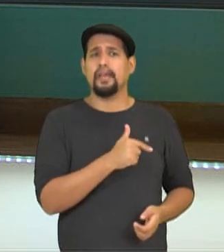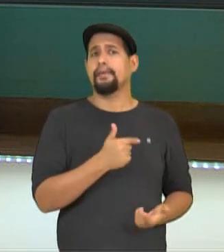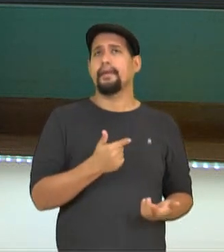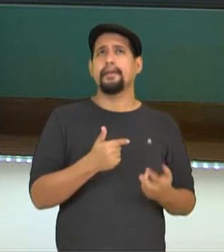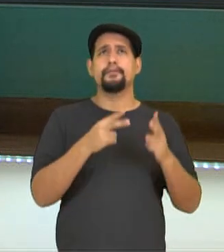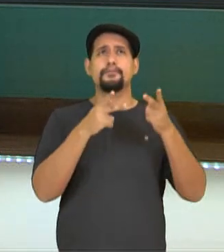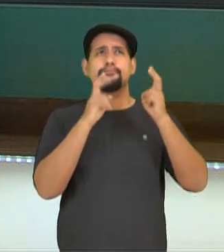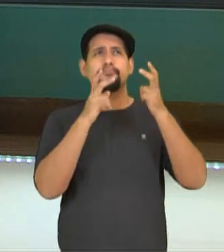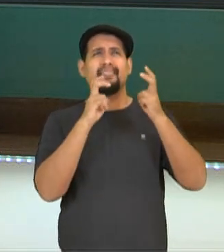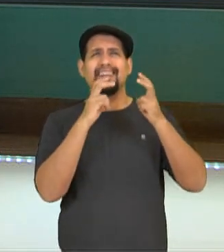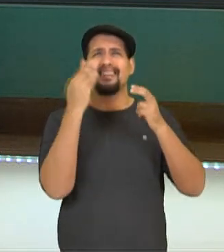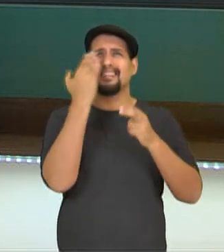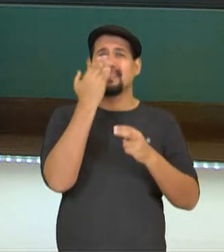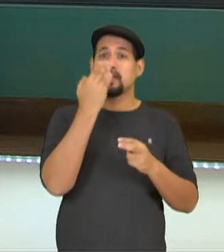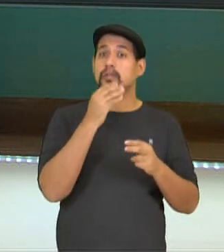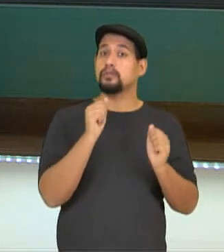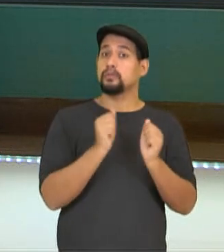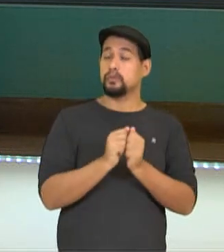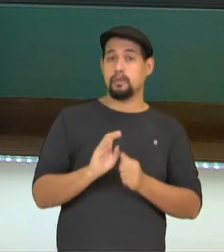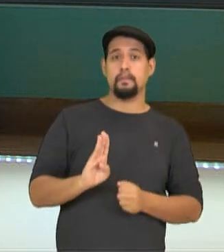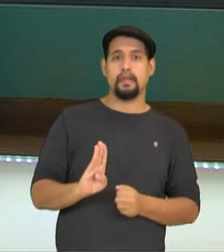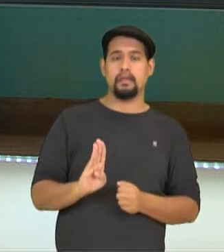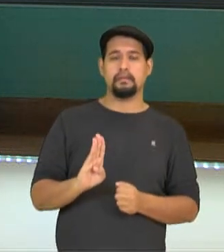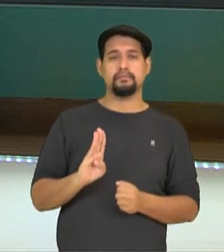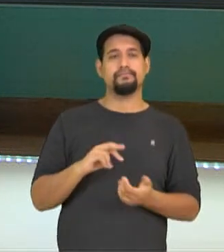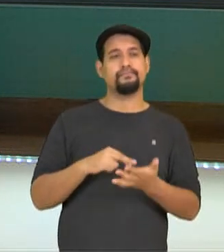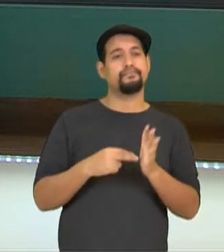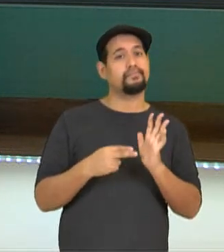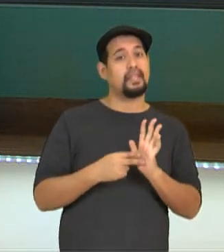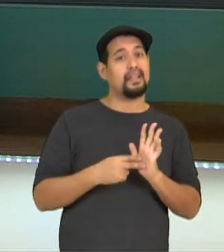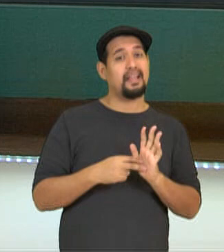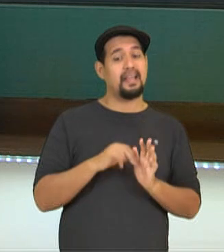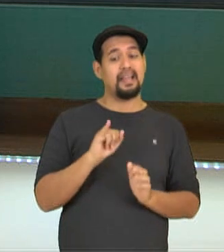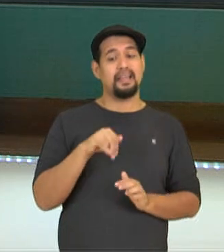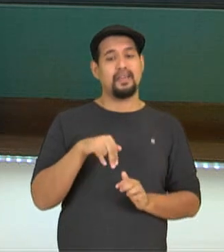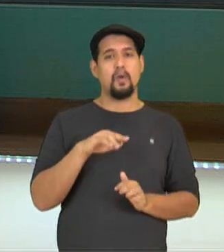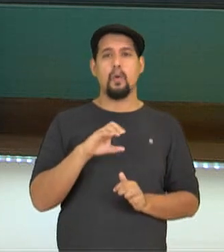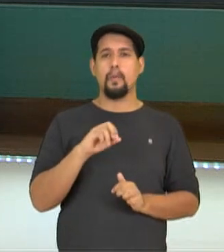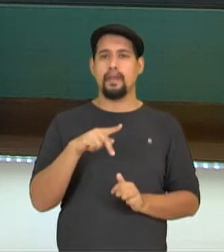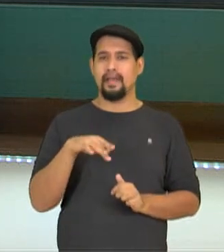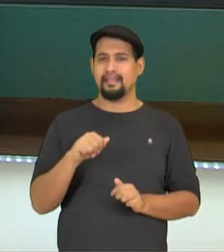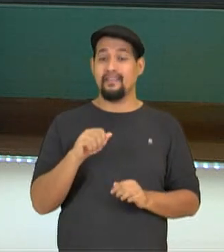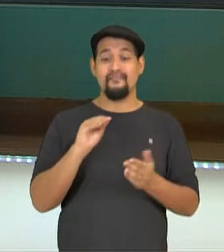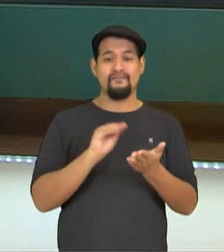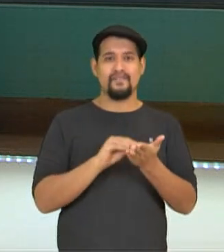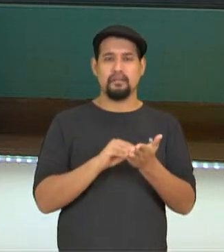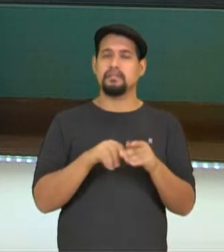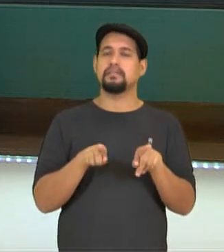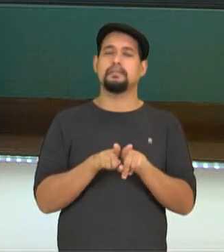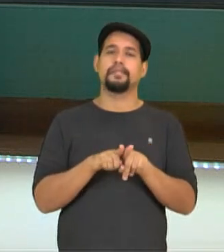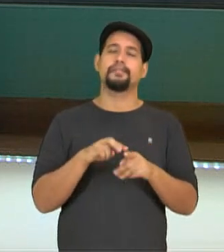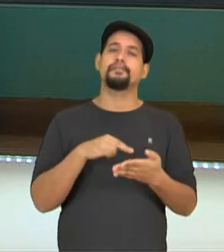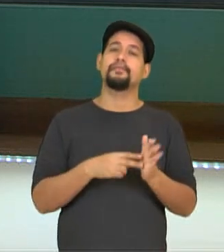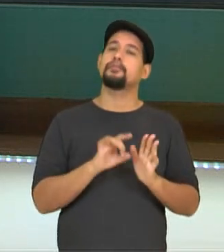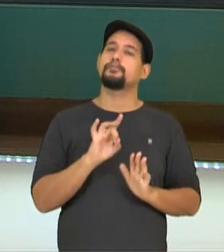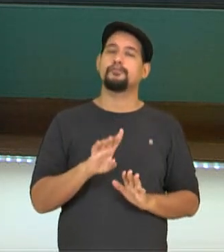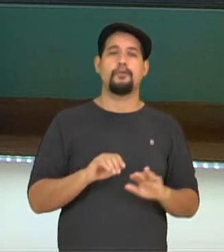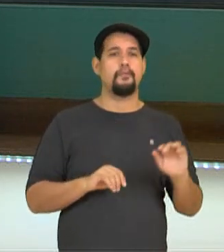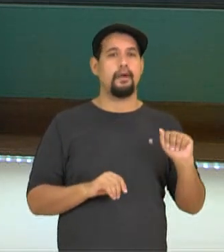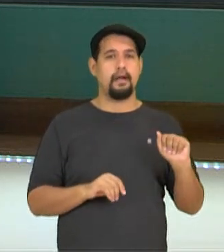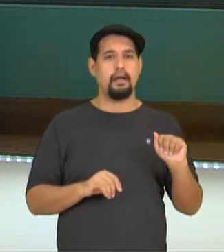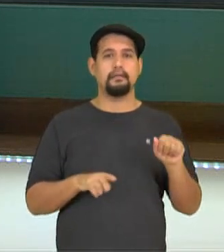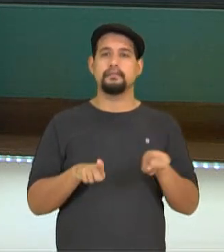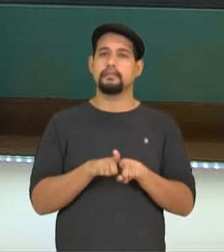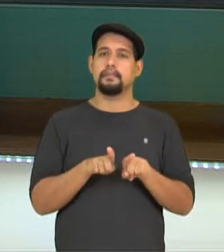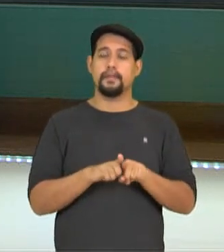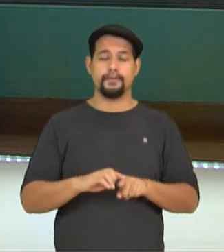aqui com o coeficiente b, é uma equação incompleta com o b igual a zero. Aí teria apenas o coeficiente a e